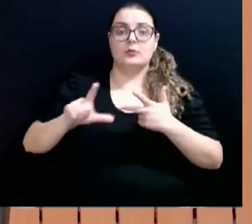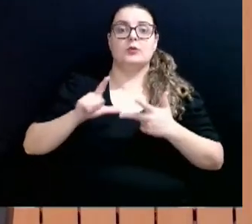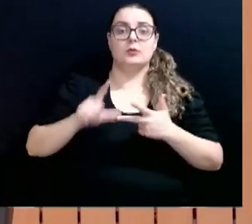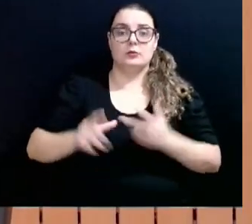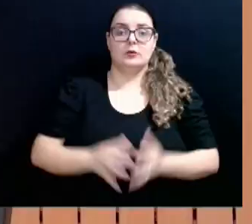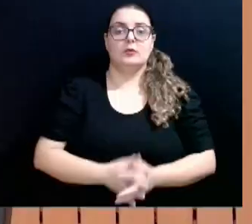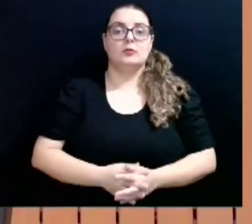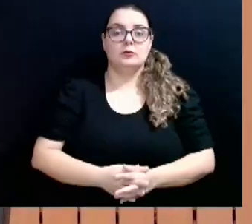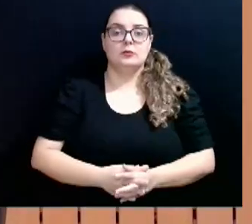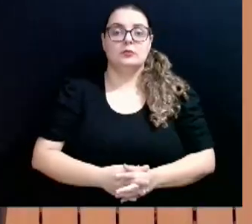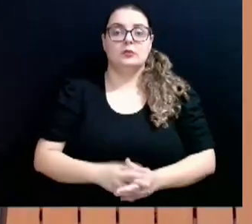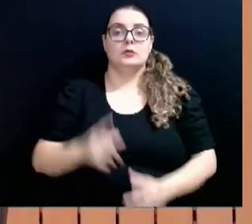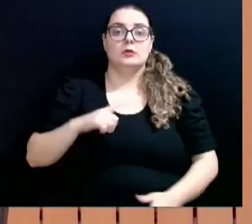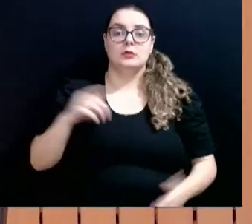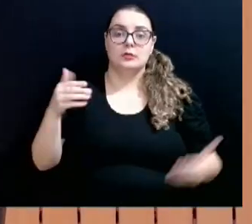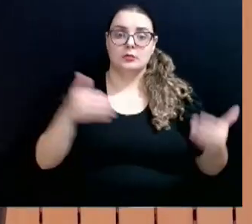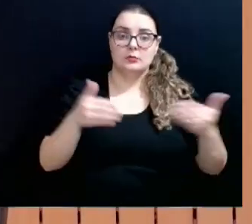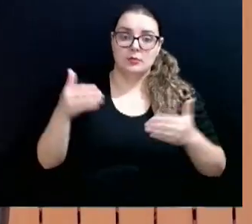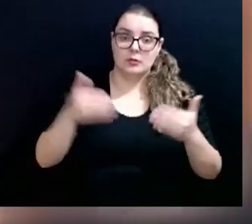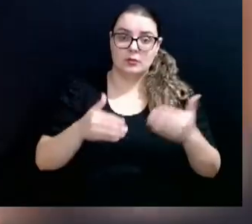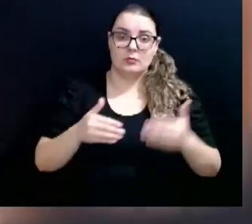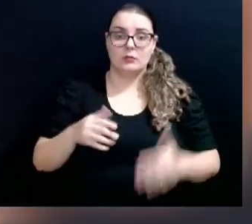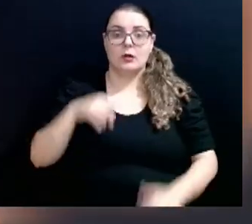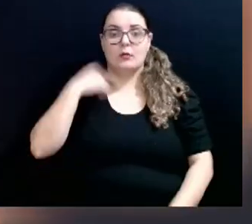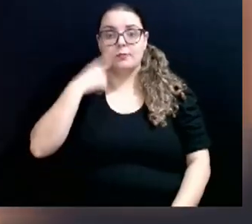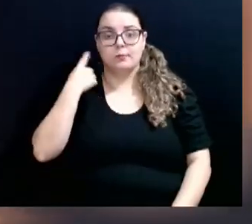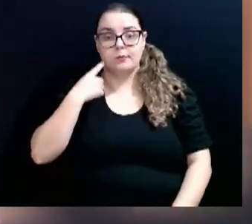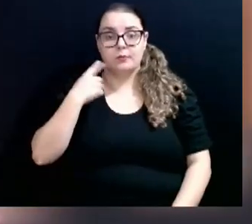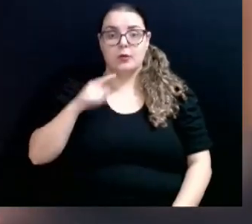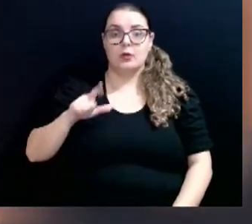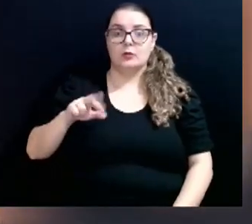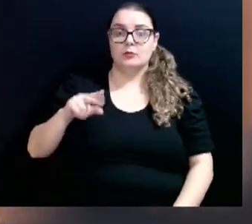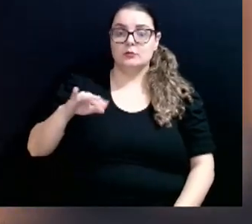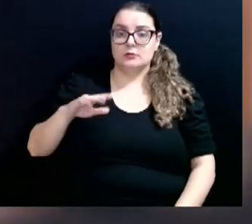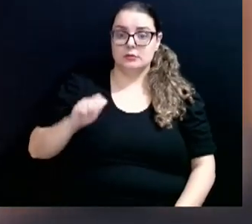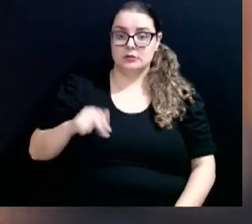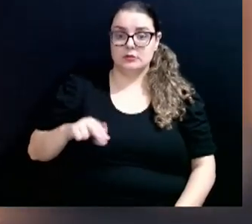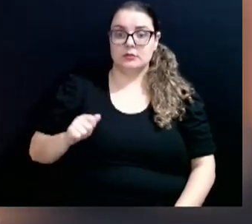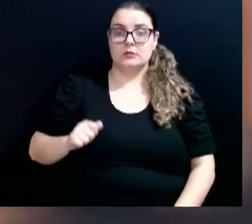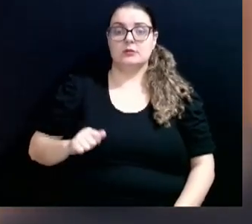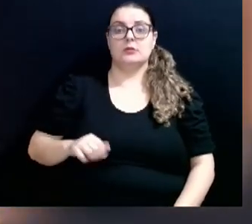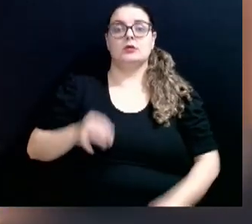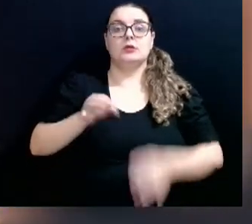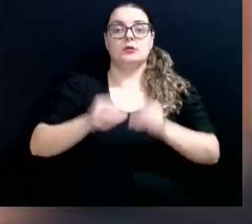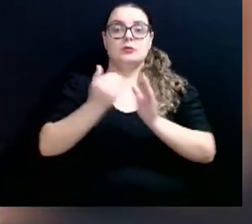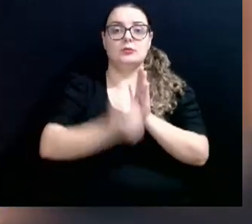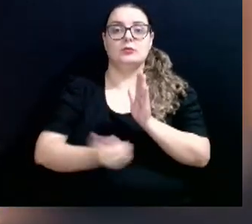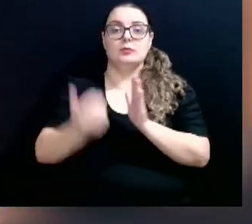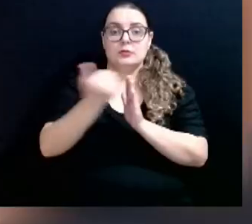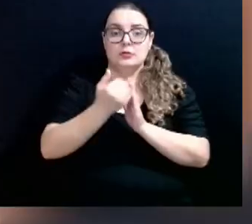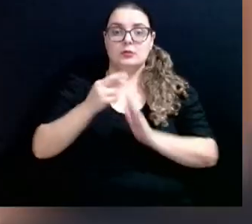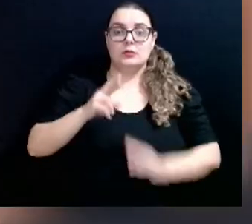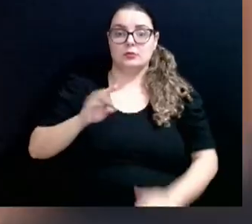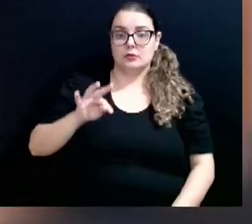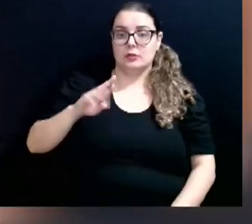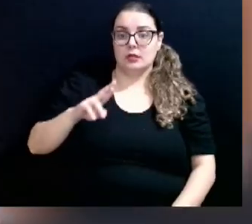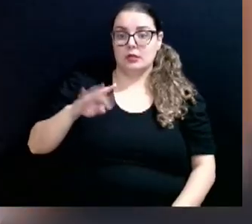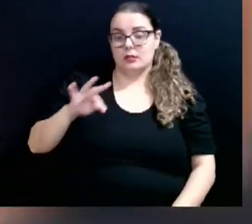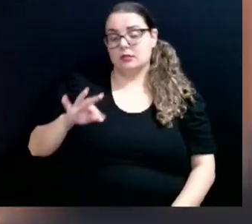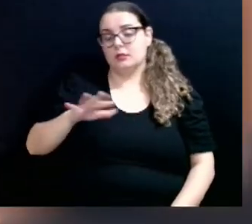com as participações da advogada Luciana Barreto e do desembargador do Tribunal Regional do Trabalho da 15ª